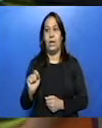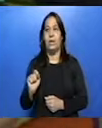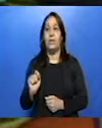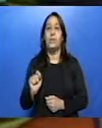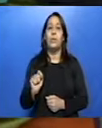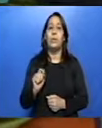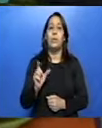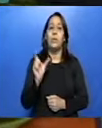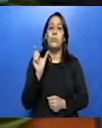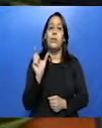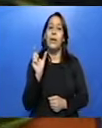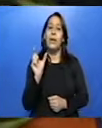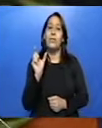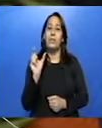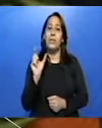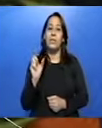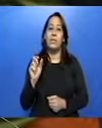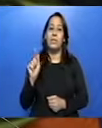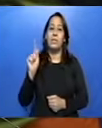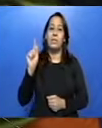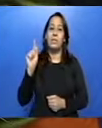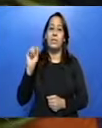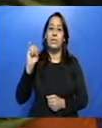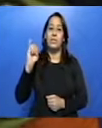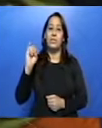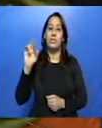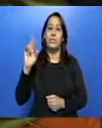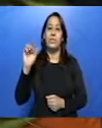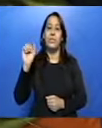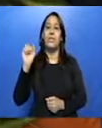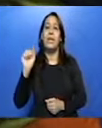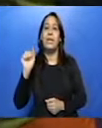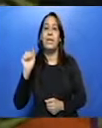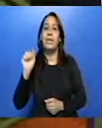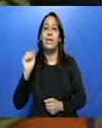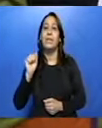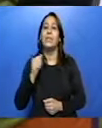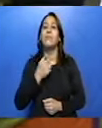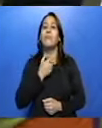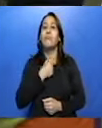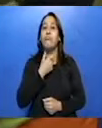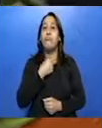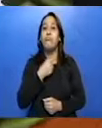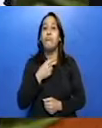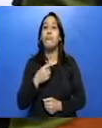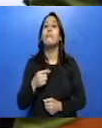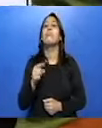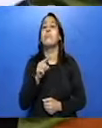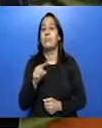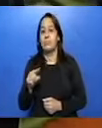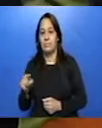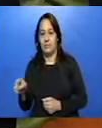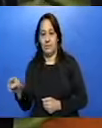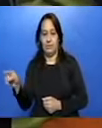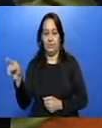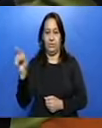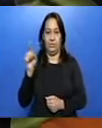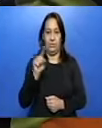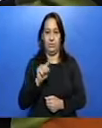Gira, ra, saiu da ponta da língua, estralou a linguinha. Então, circulamos.